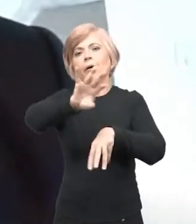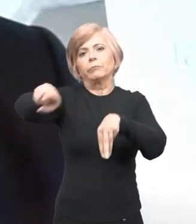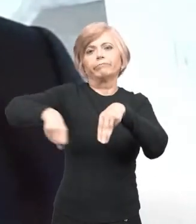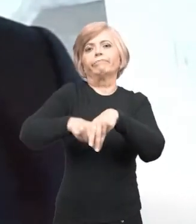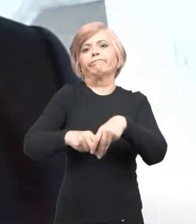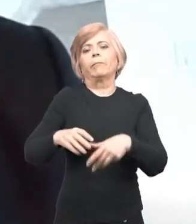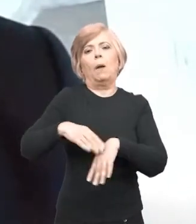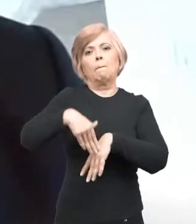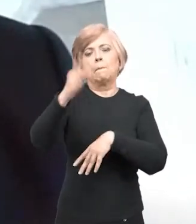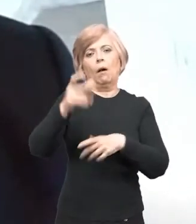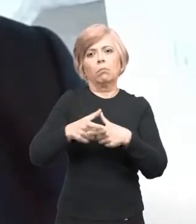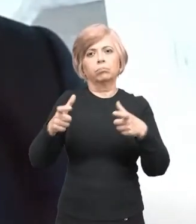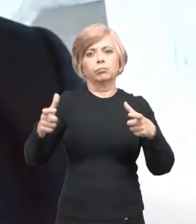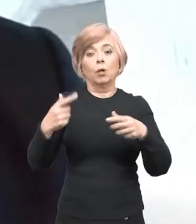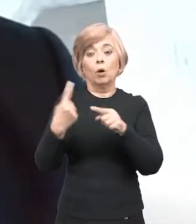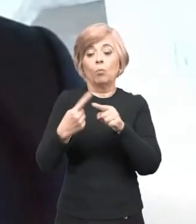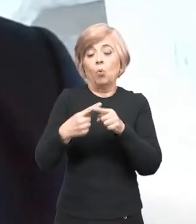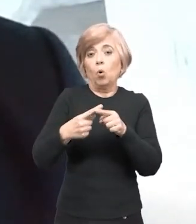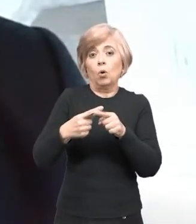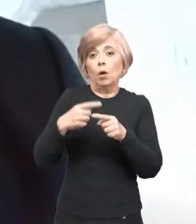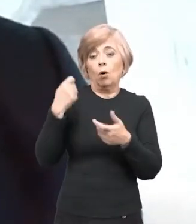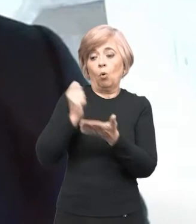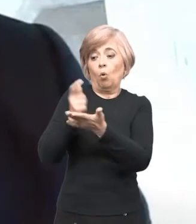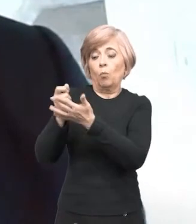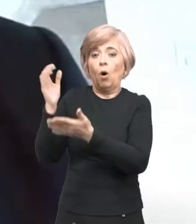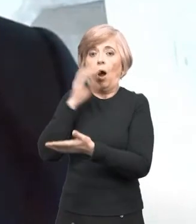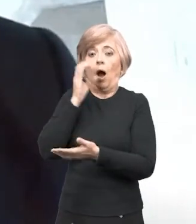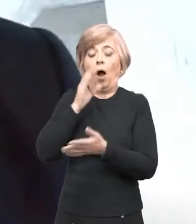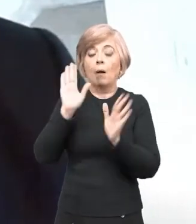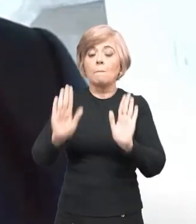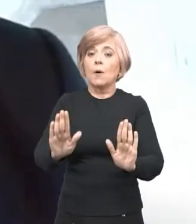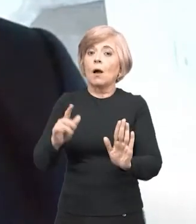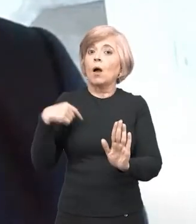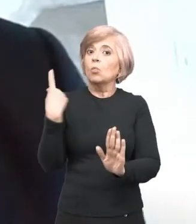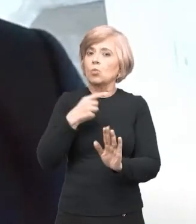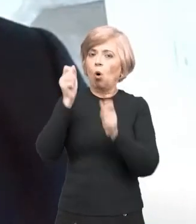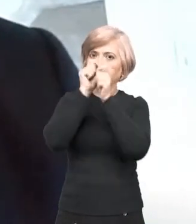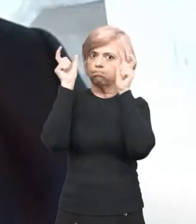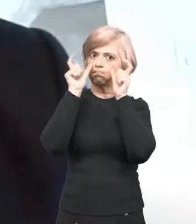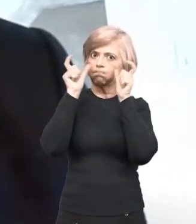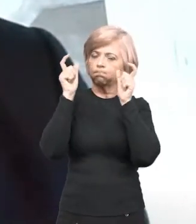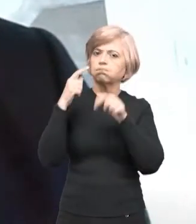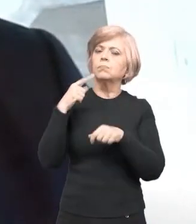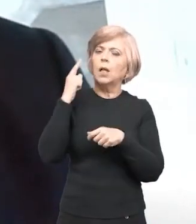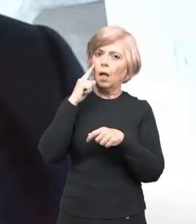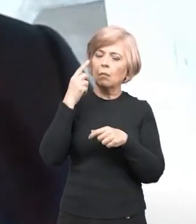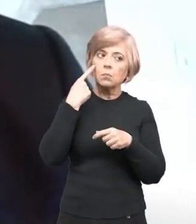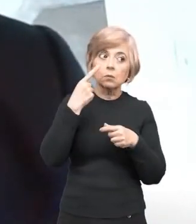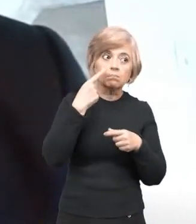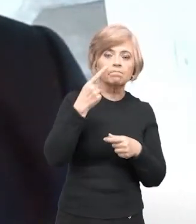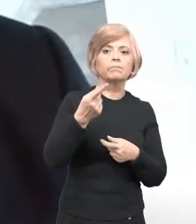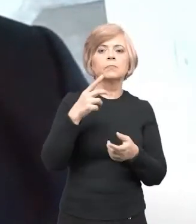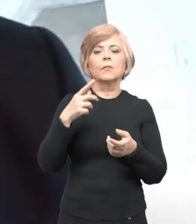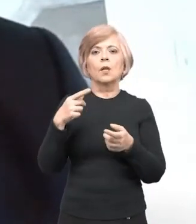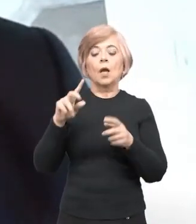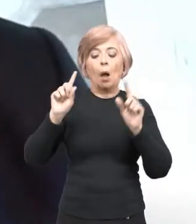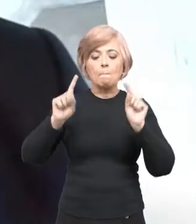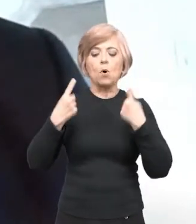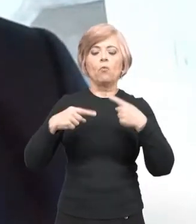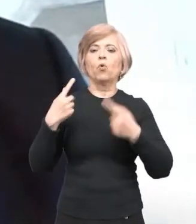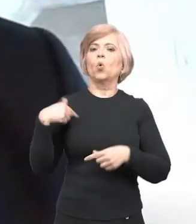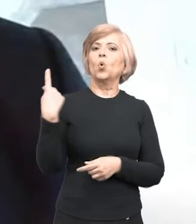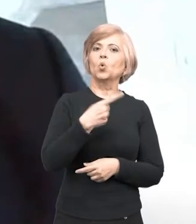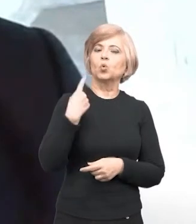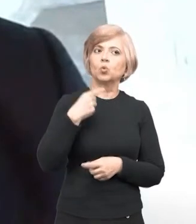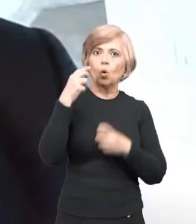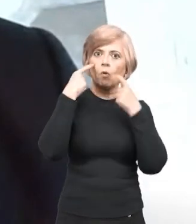mais agilidade nessas compras. Mas o Galcrim sempre esteve atento às informações que recebeu, instaurou os procedimentos, provocou aqui os gestores